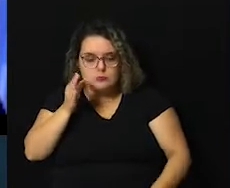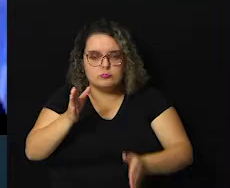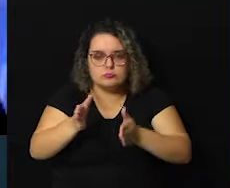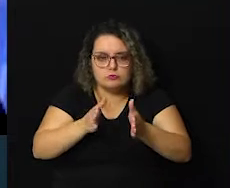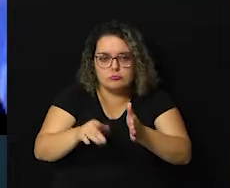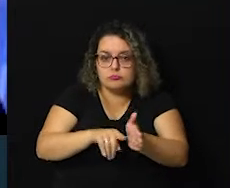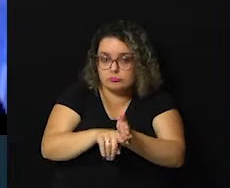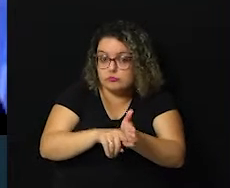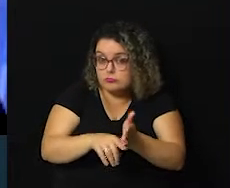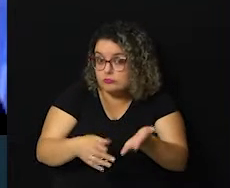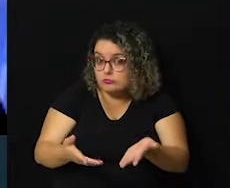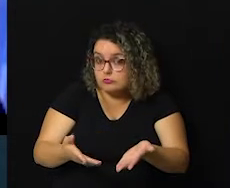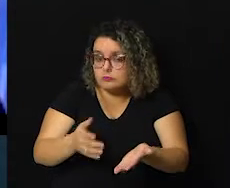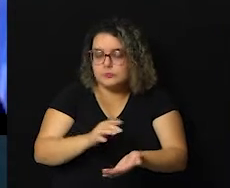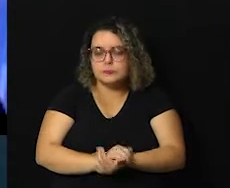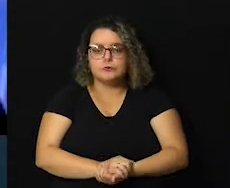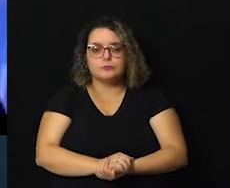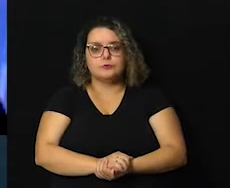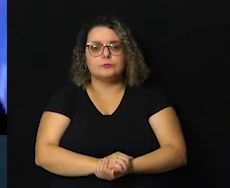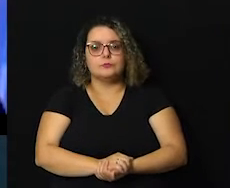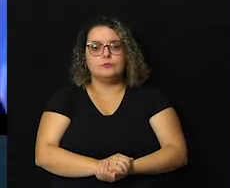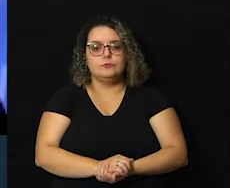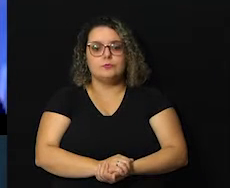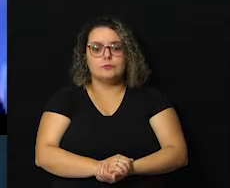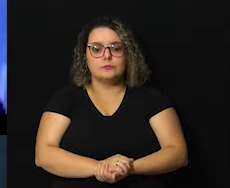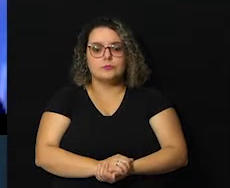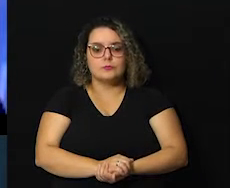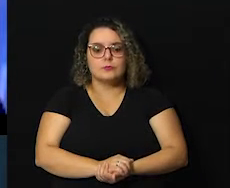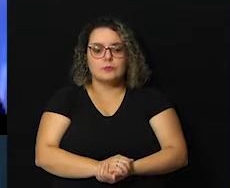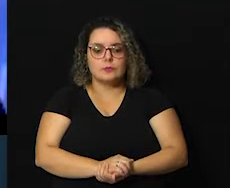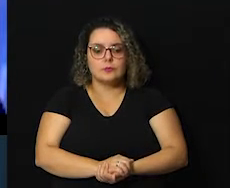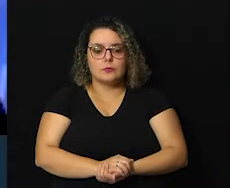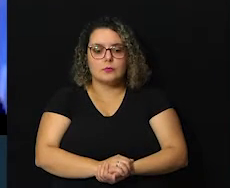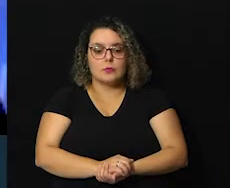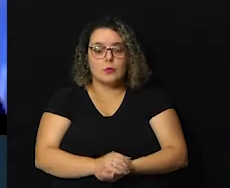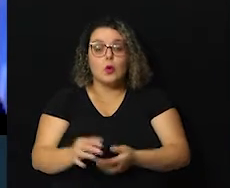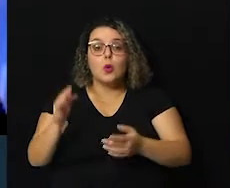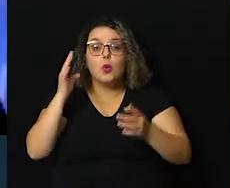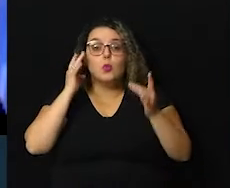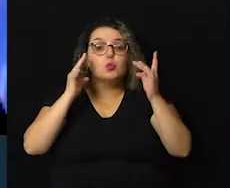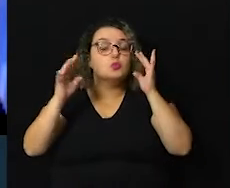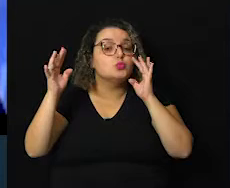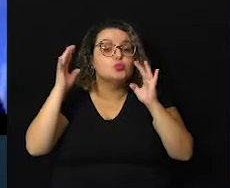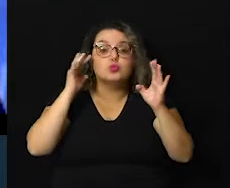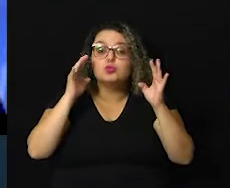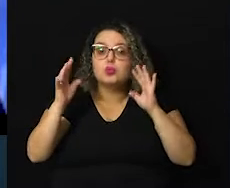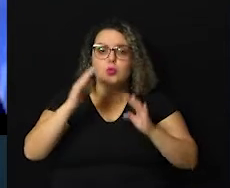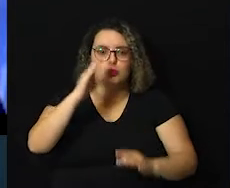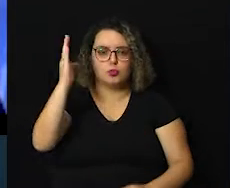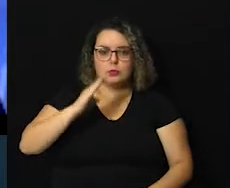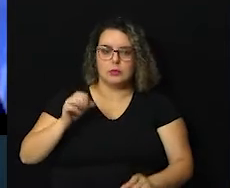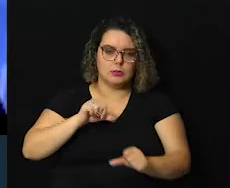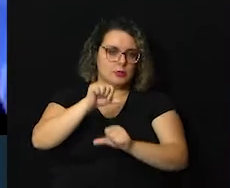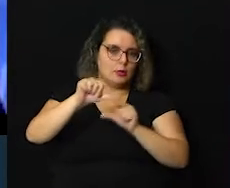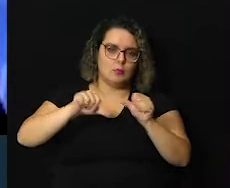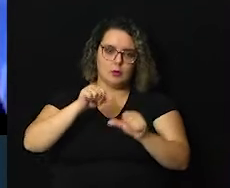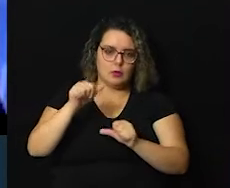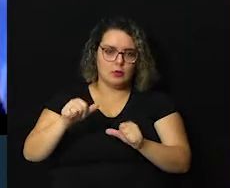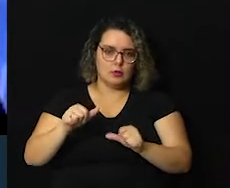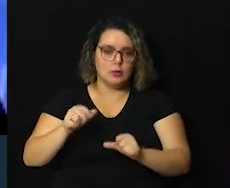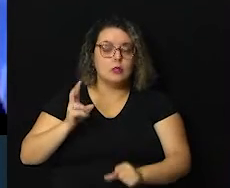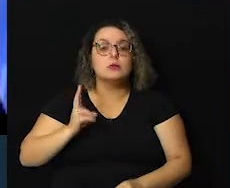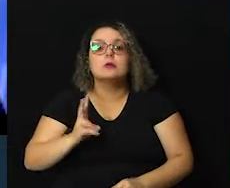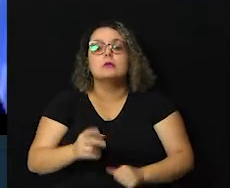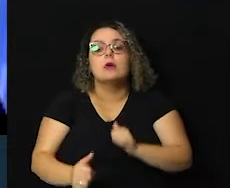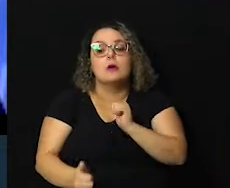pesquisa recente é foi percebido que a o sonho do brasileiro está mudando né o